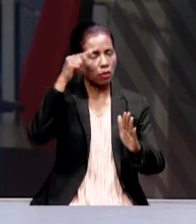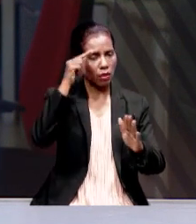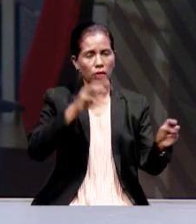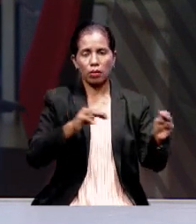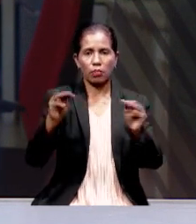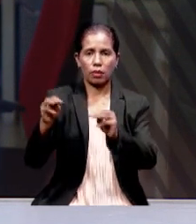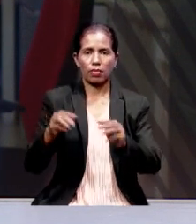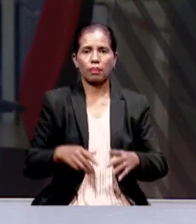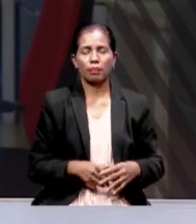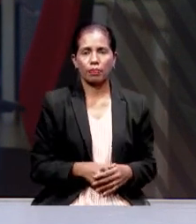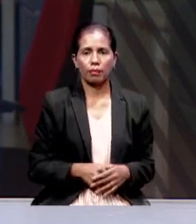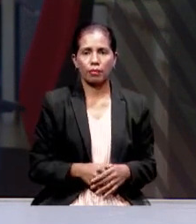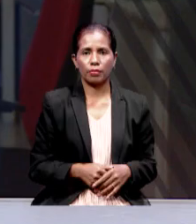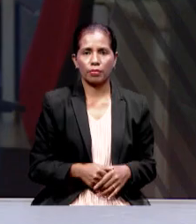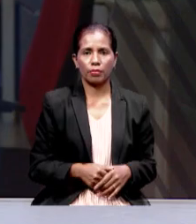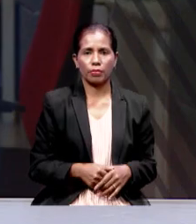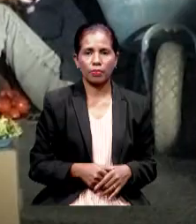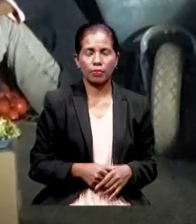obrigatório.